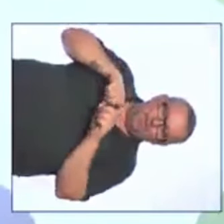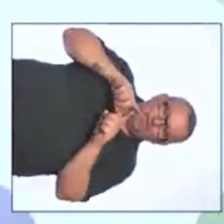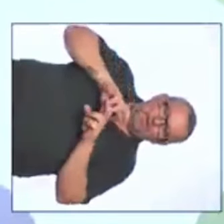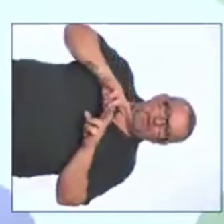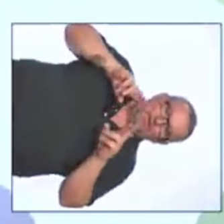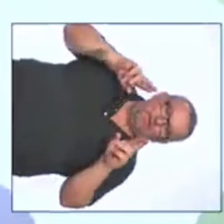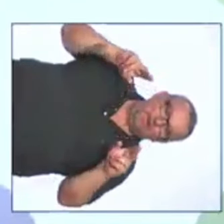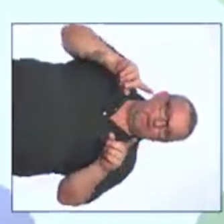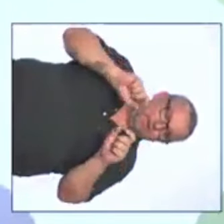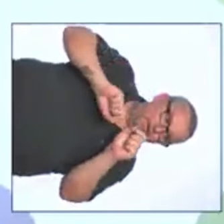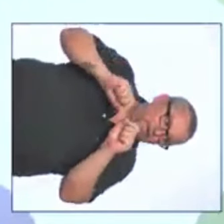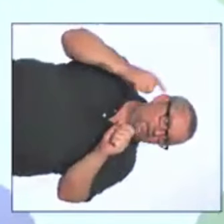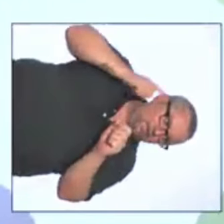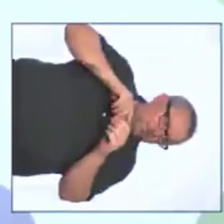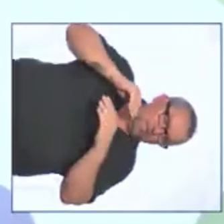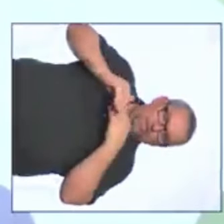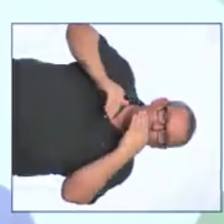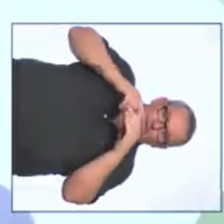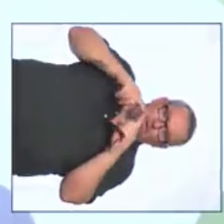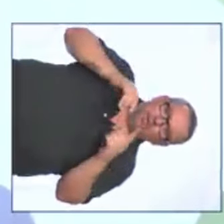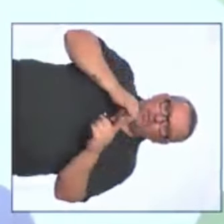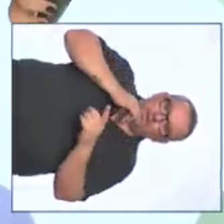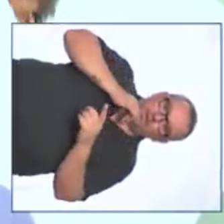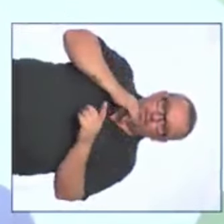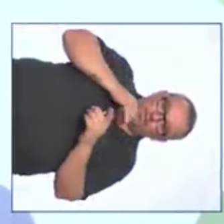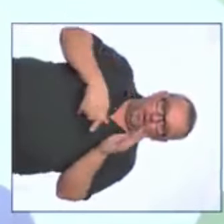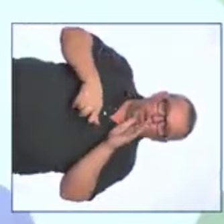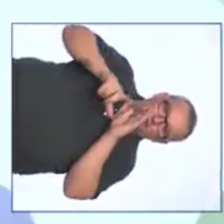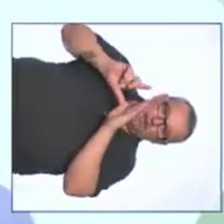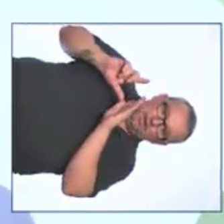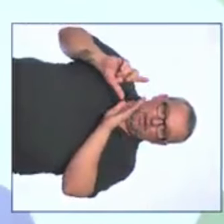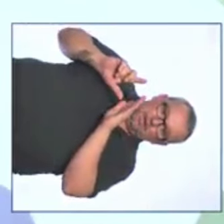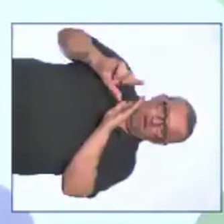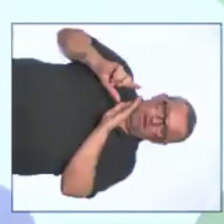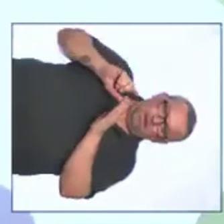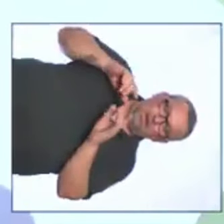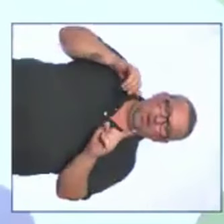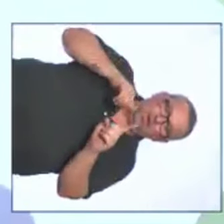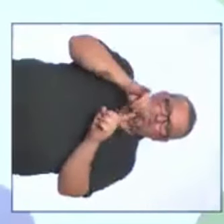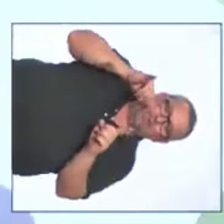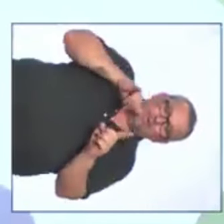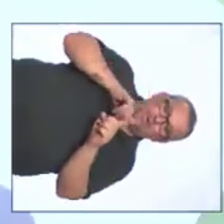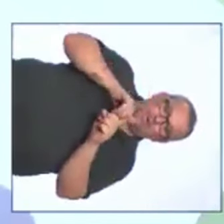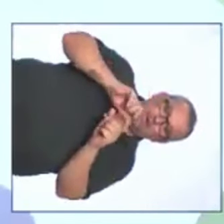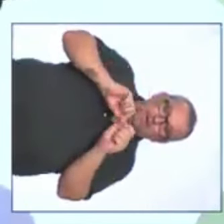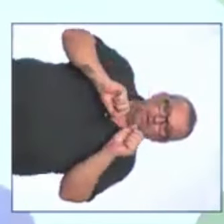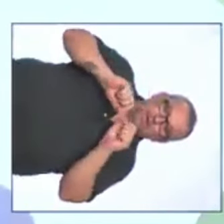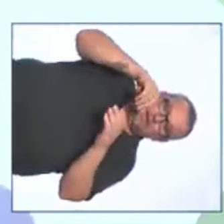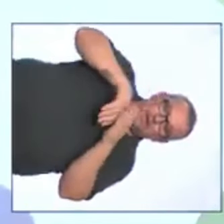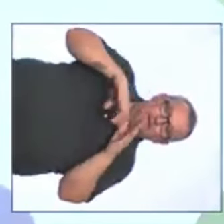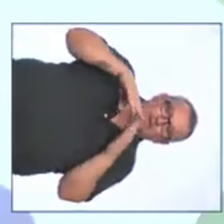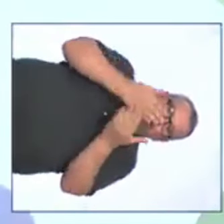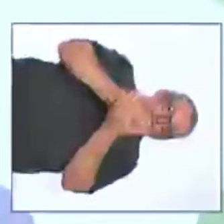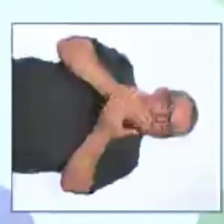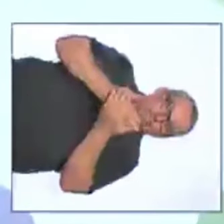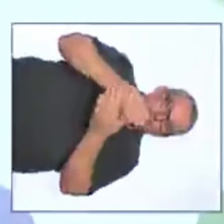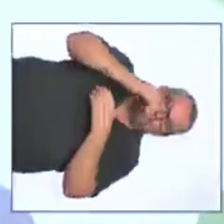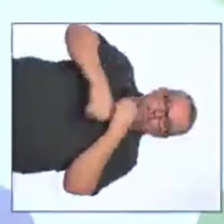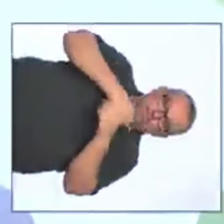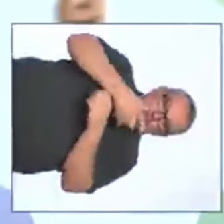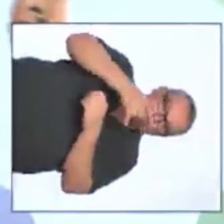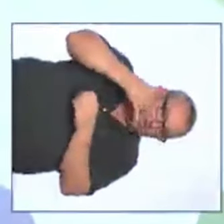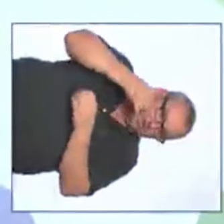diferença é que as coisas evoluem por exemplo hoje o bullying antes o bullying era dentro você sofria bullying dentro da escola não existia internet não